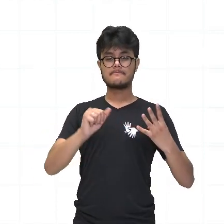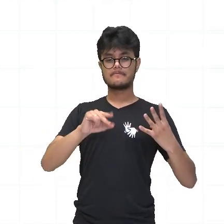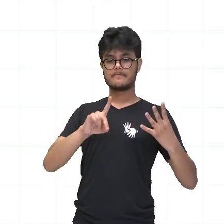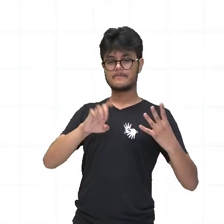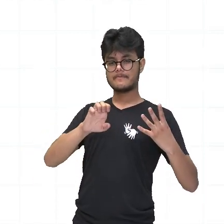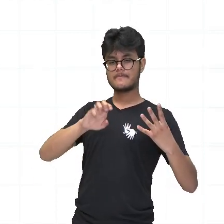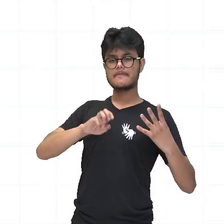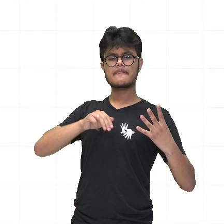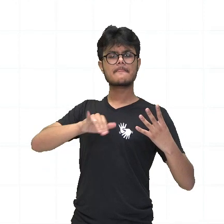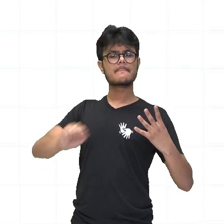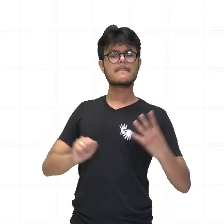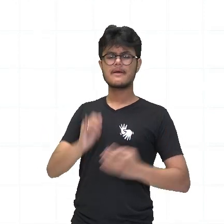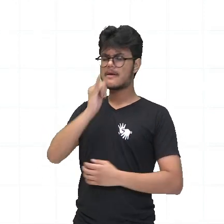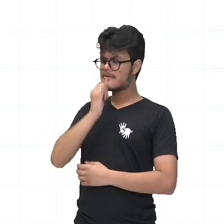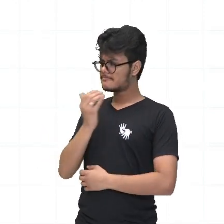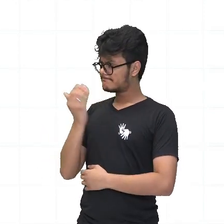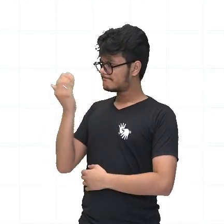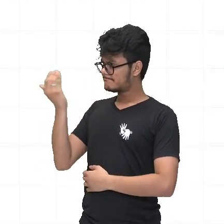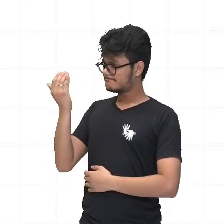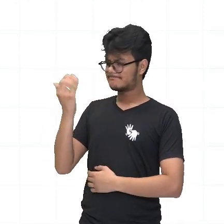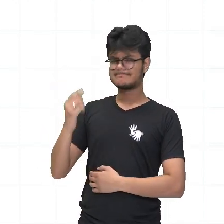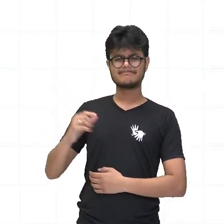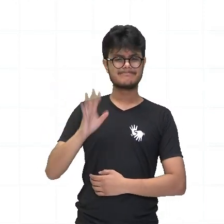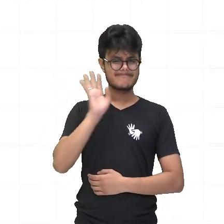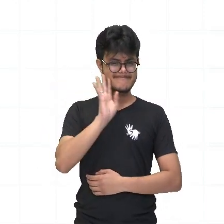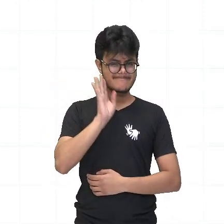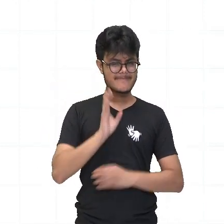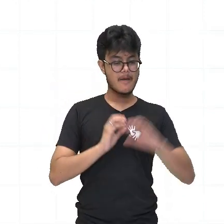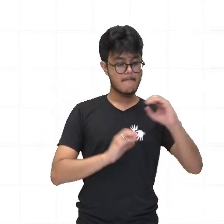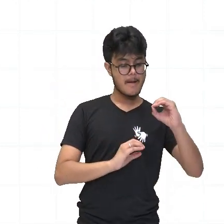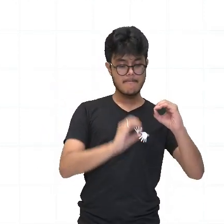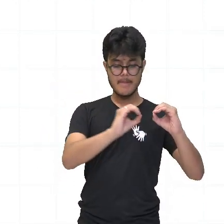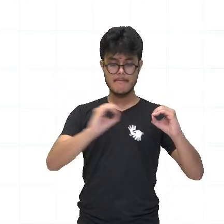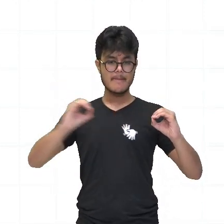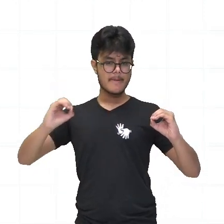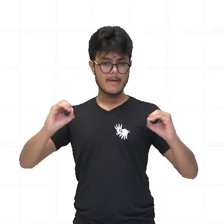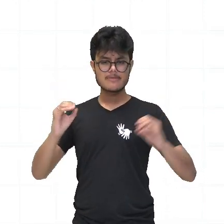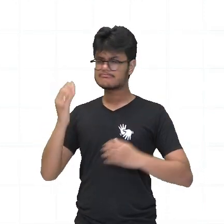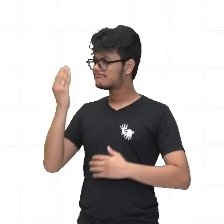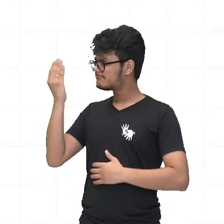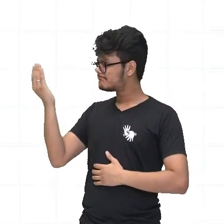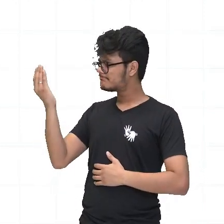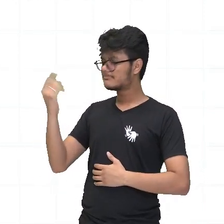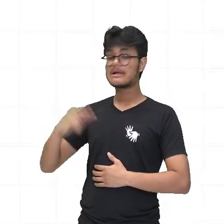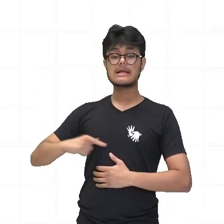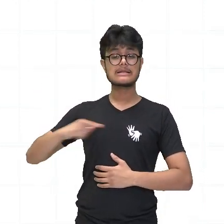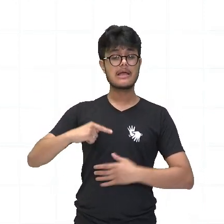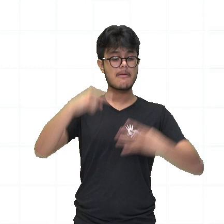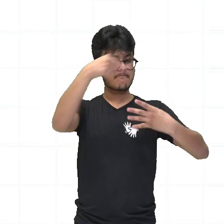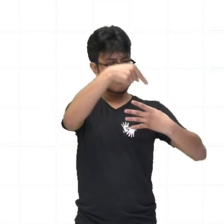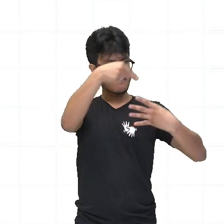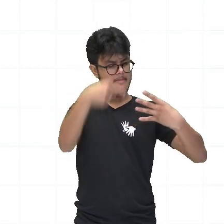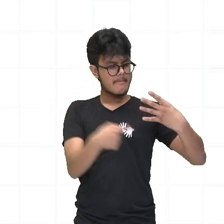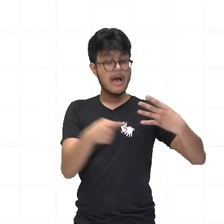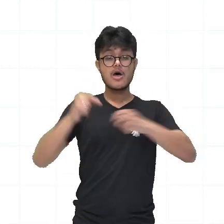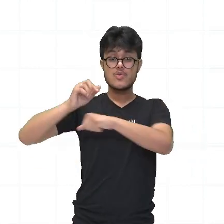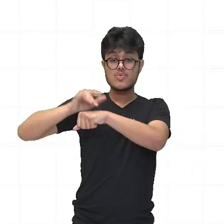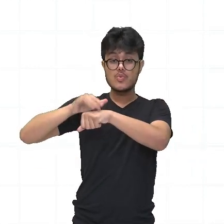para apresentar para vocês, que essa ocorrência de doenças, ela